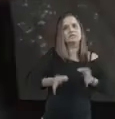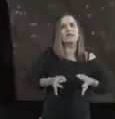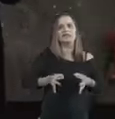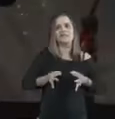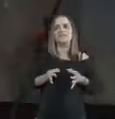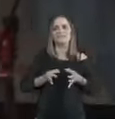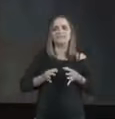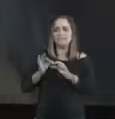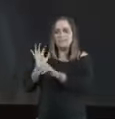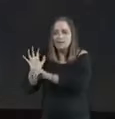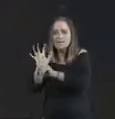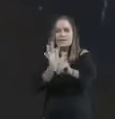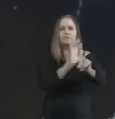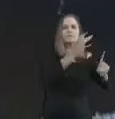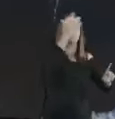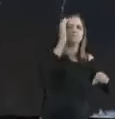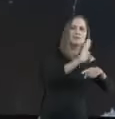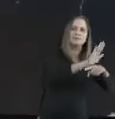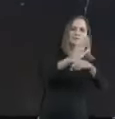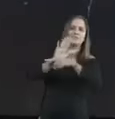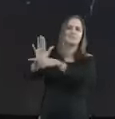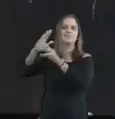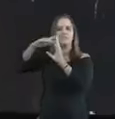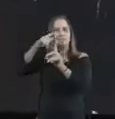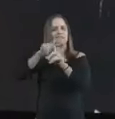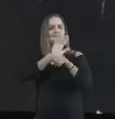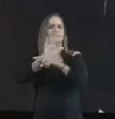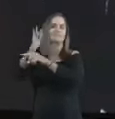diga, declare: eu quero isso, e como que você quer fazer?